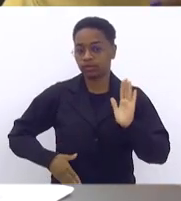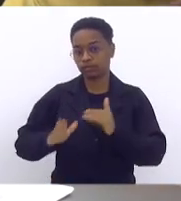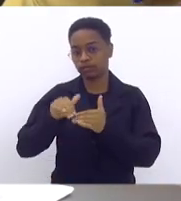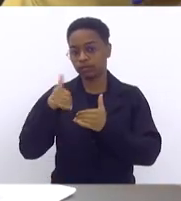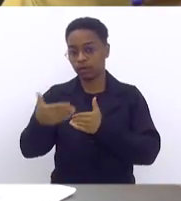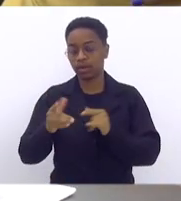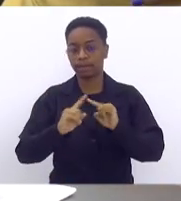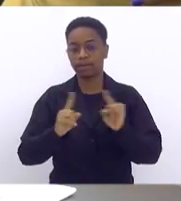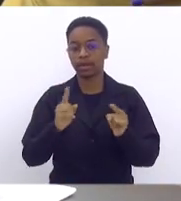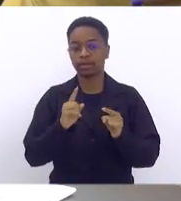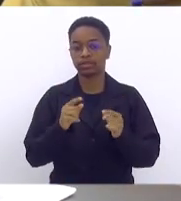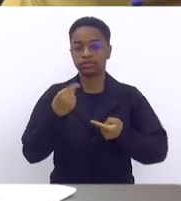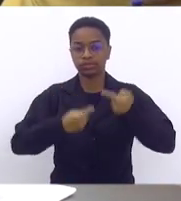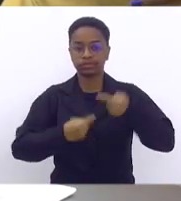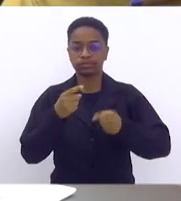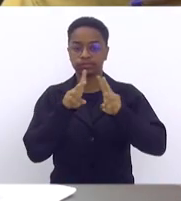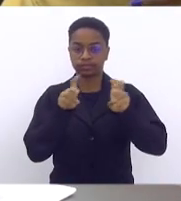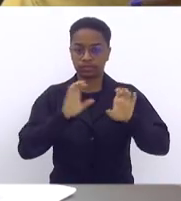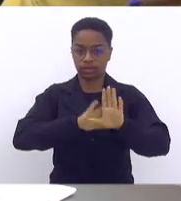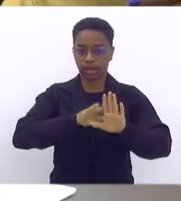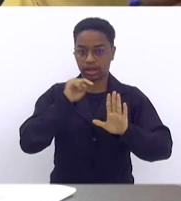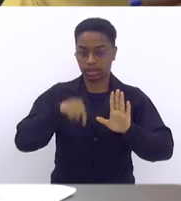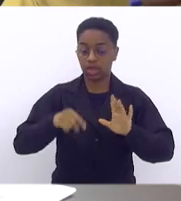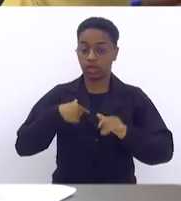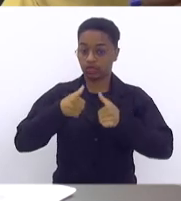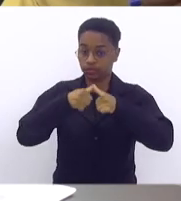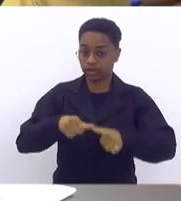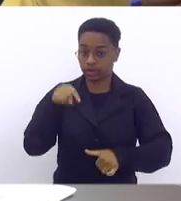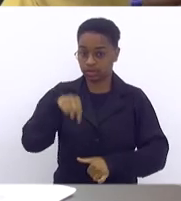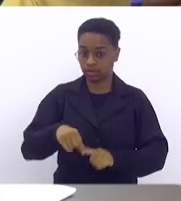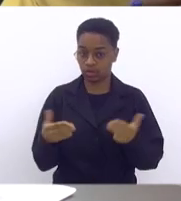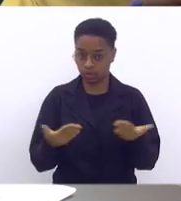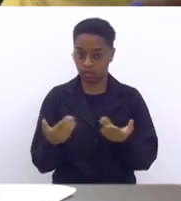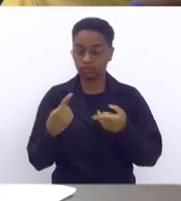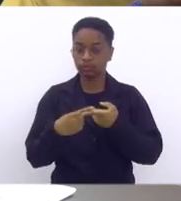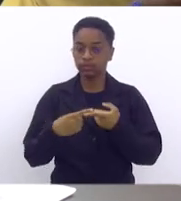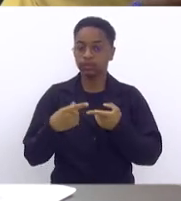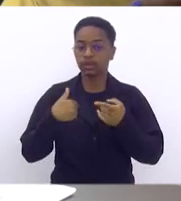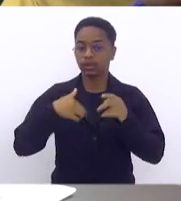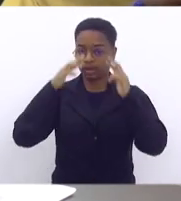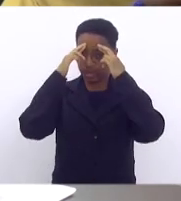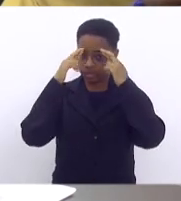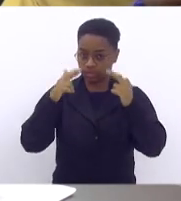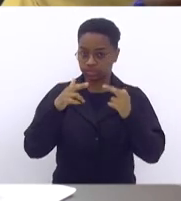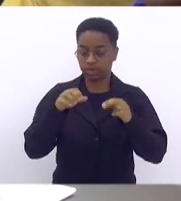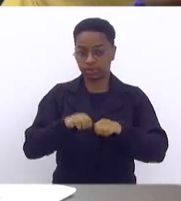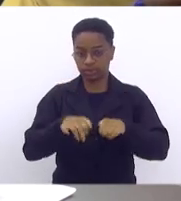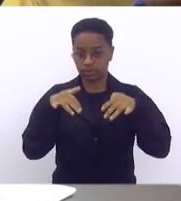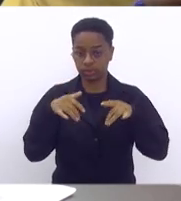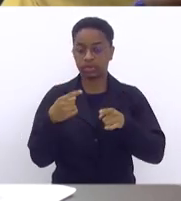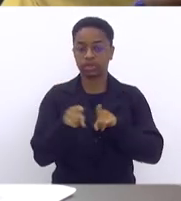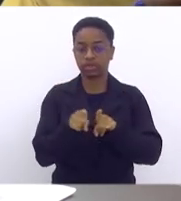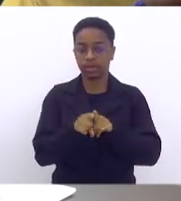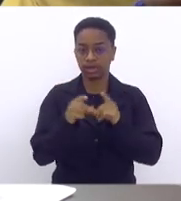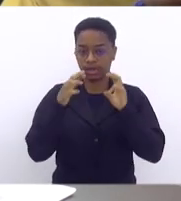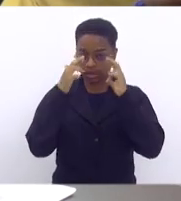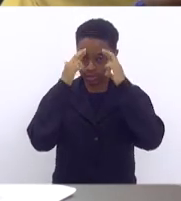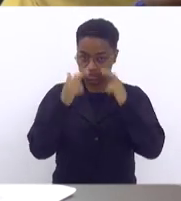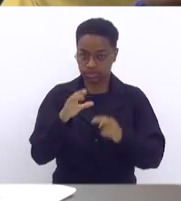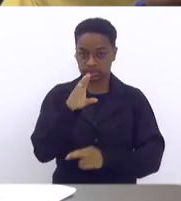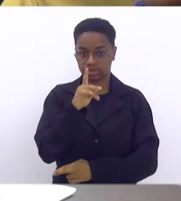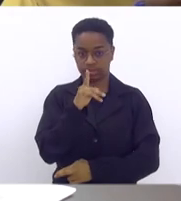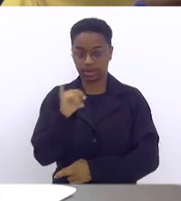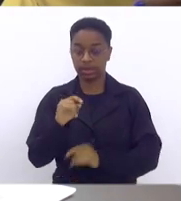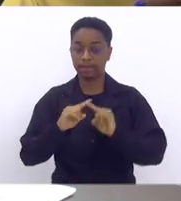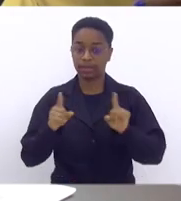gente levar a questão ideológica aqui dentro. Então, vou ficar aqui em respeito ao que eu tenho pelo parlamento, em respeito ao que eu tenho pela CPI, mas eu acho